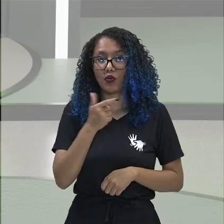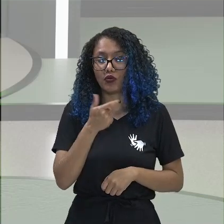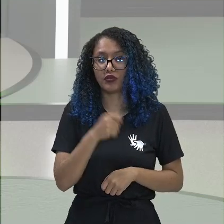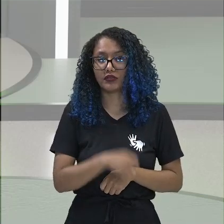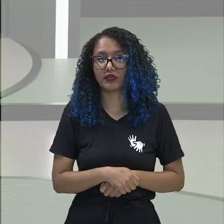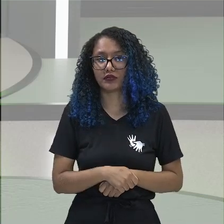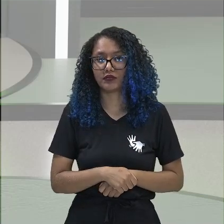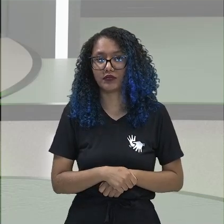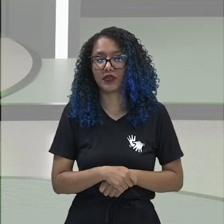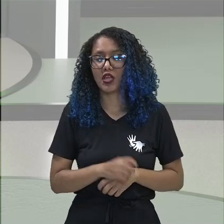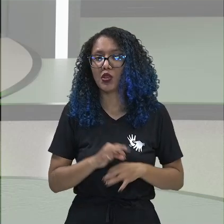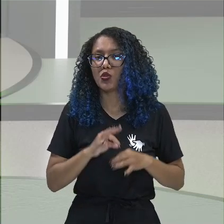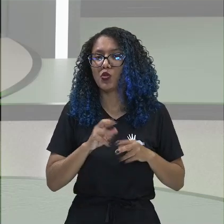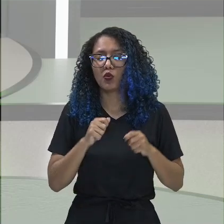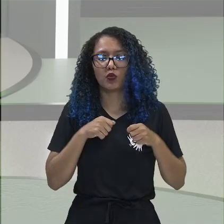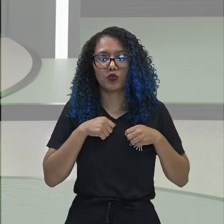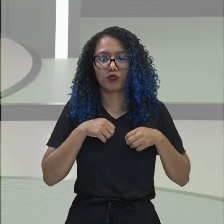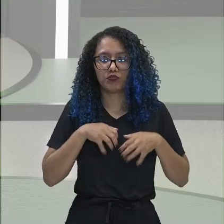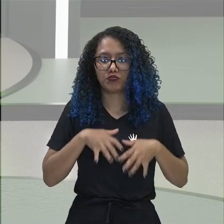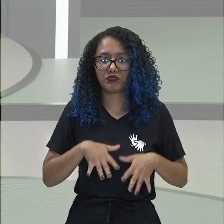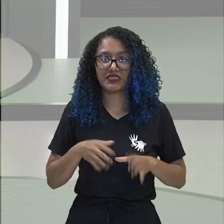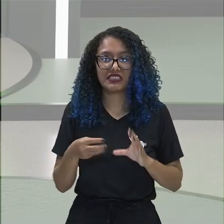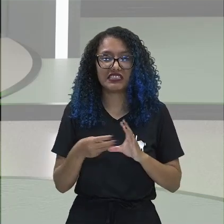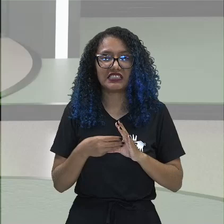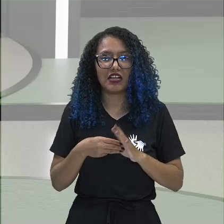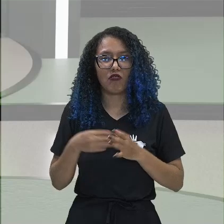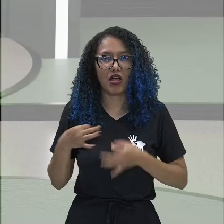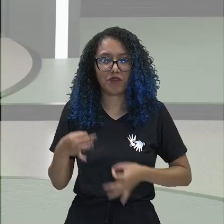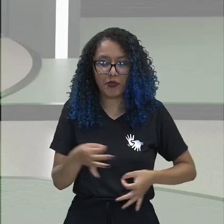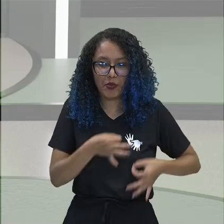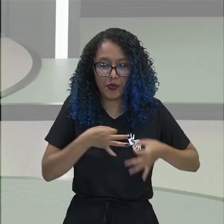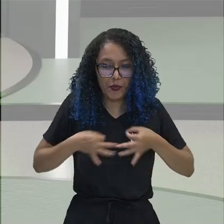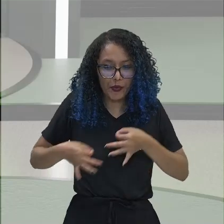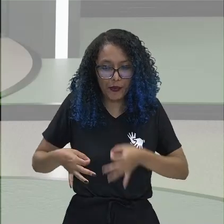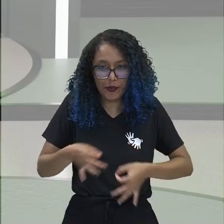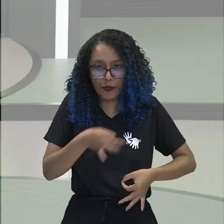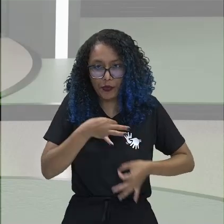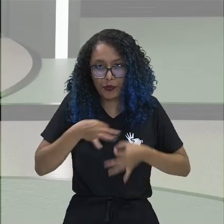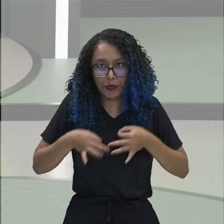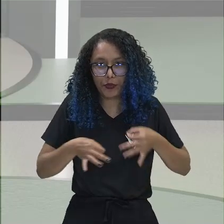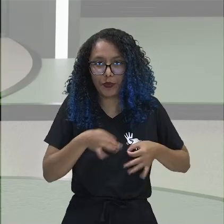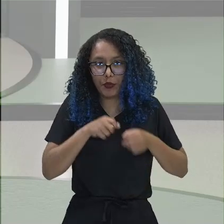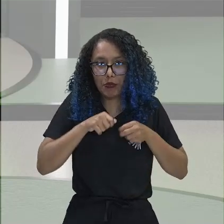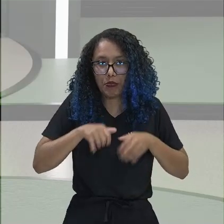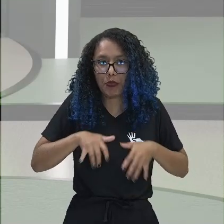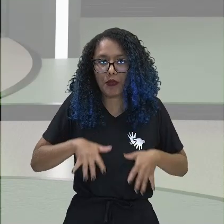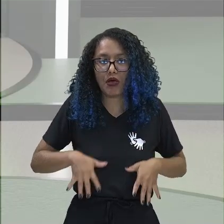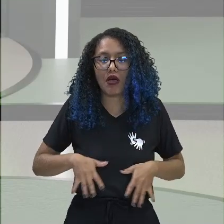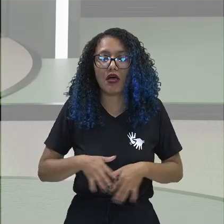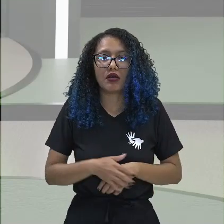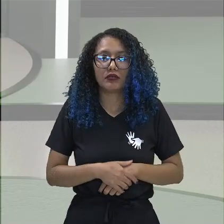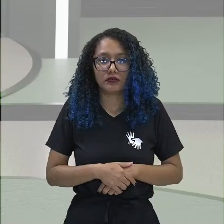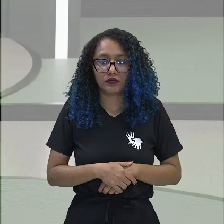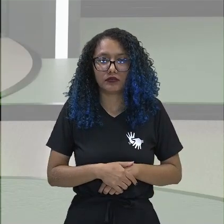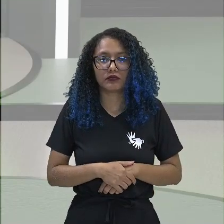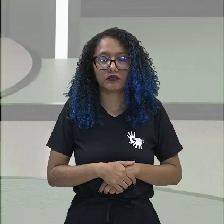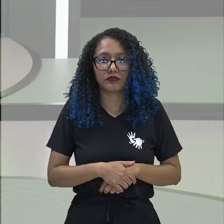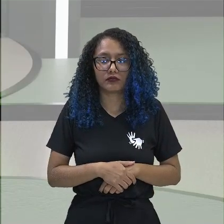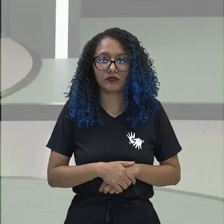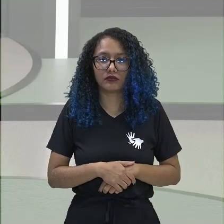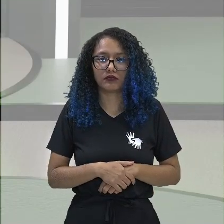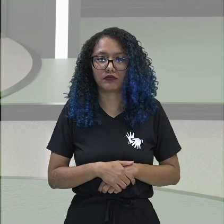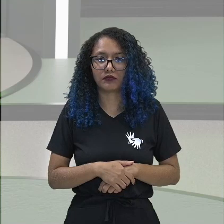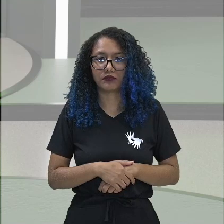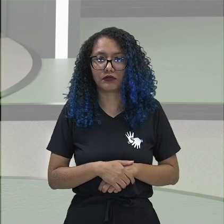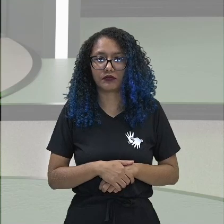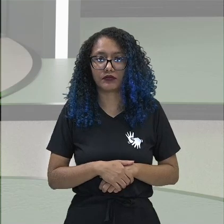oxigênio, até a todas as células, tá? Então, nós temos aí, quando o